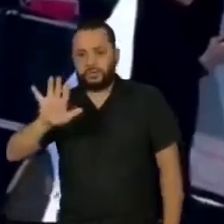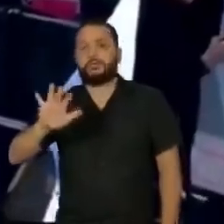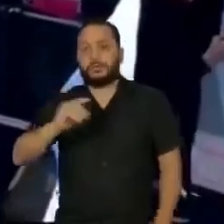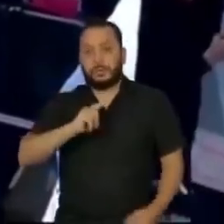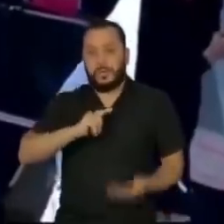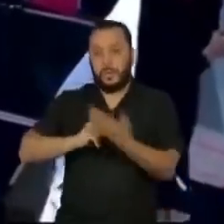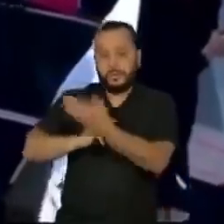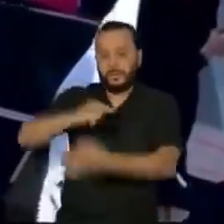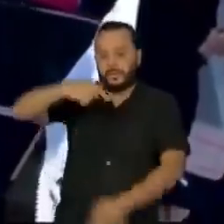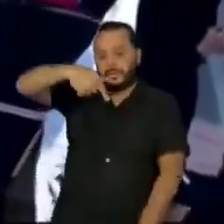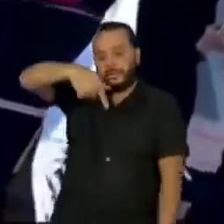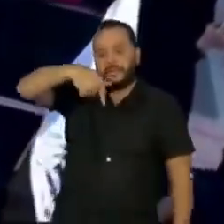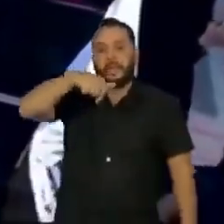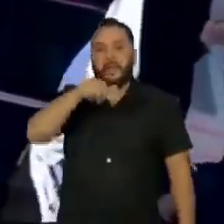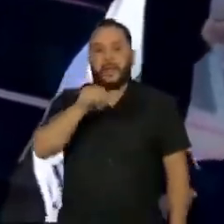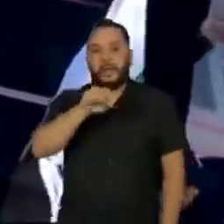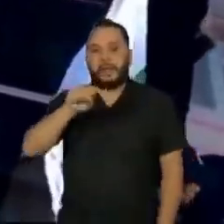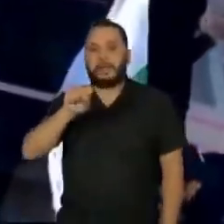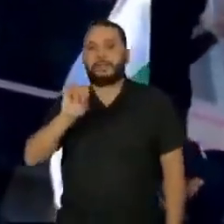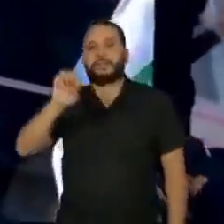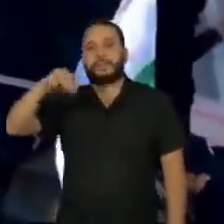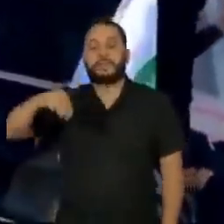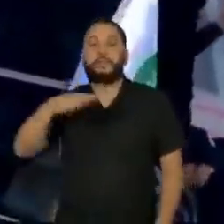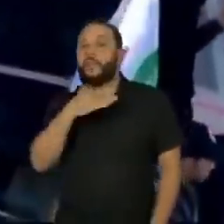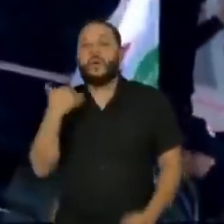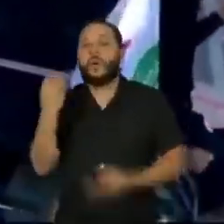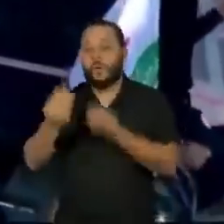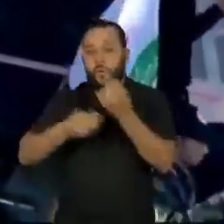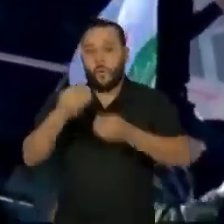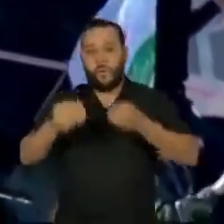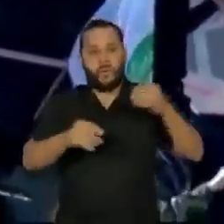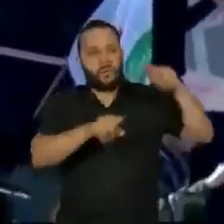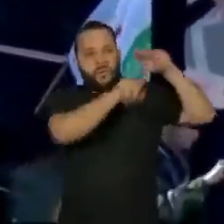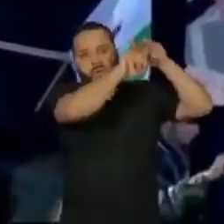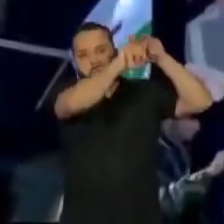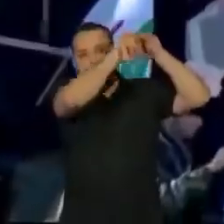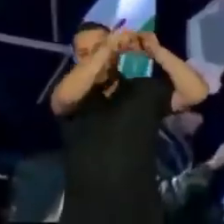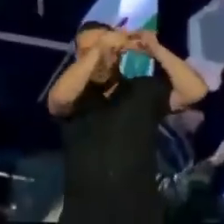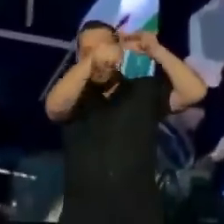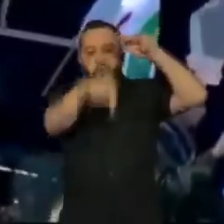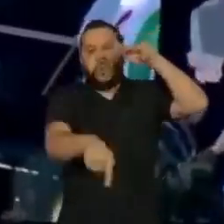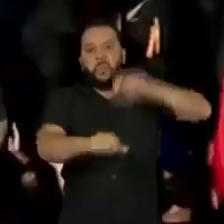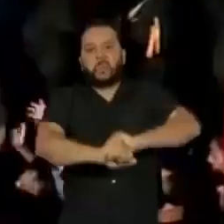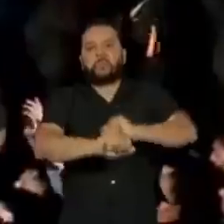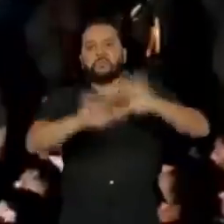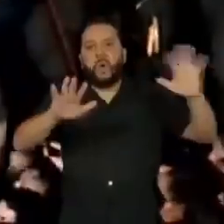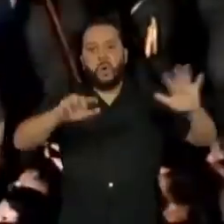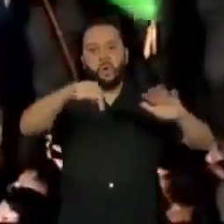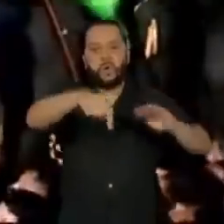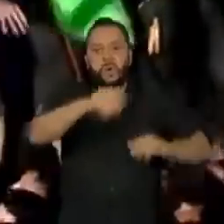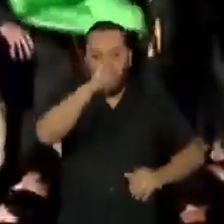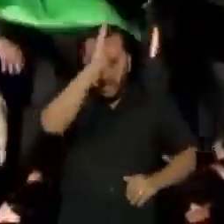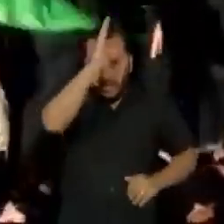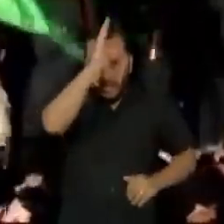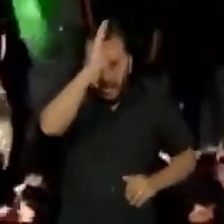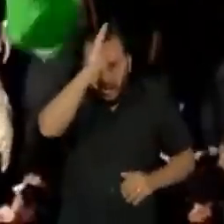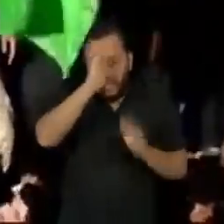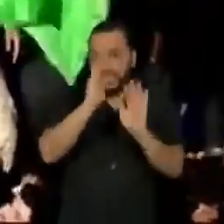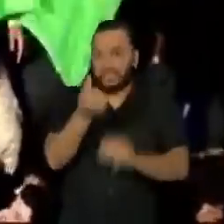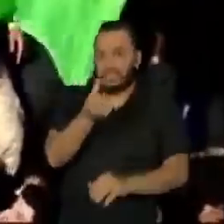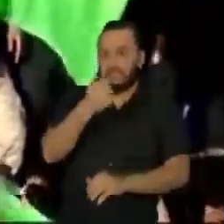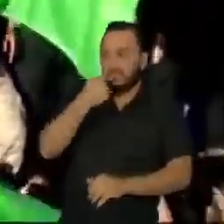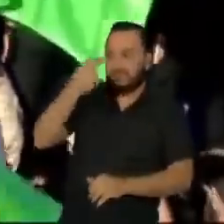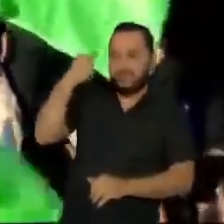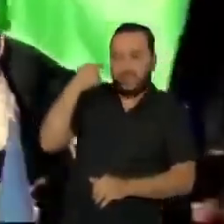Qassem Soleimani foi morto num ataque dos Estados Unidos em Bagdá, no Iraque, na sexta-feira. O corpo dele foi levado